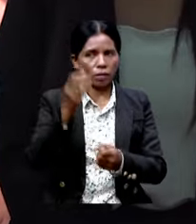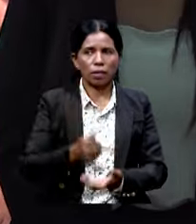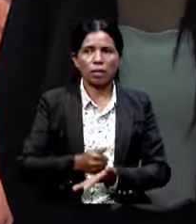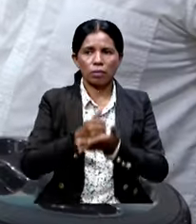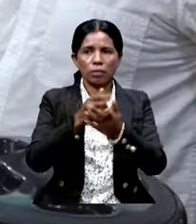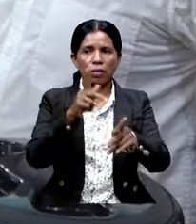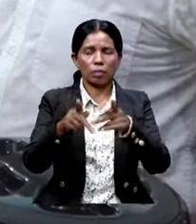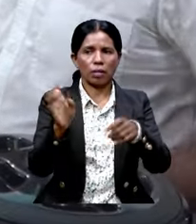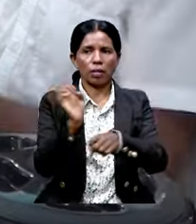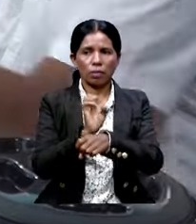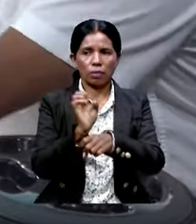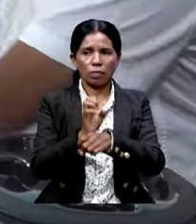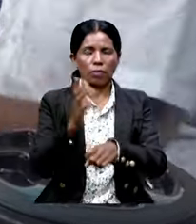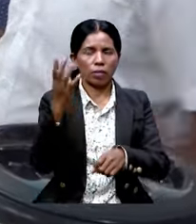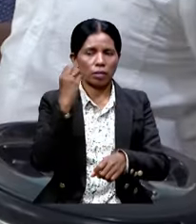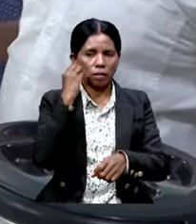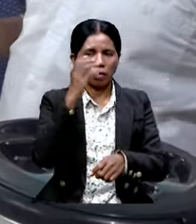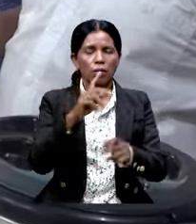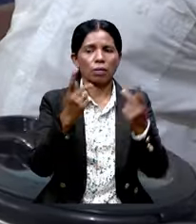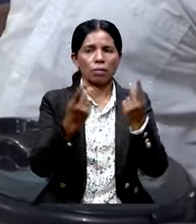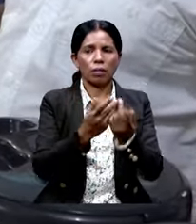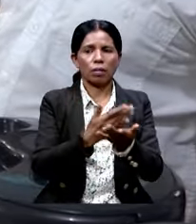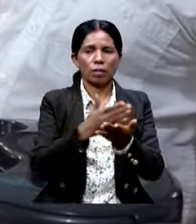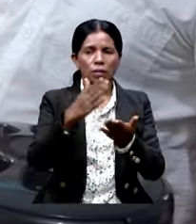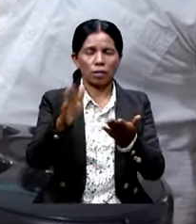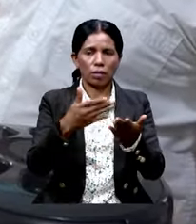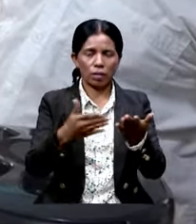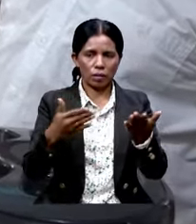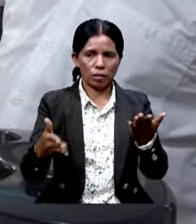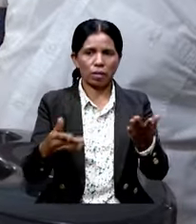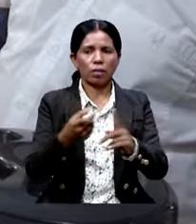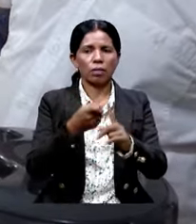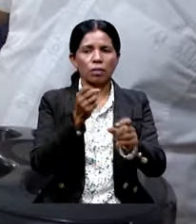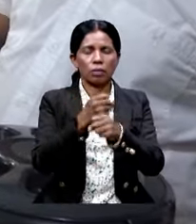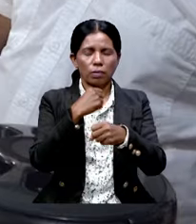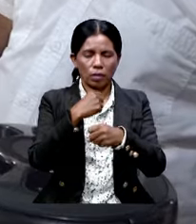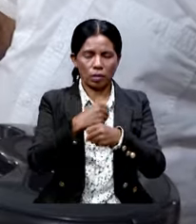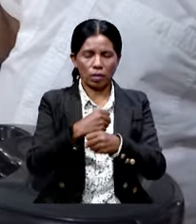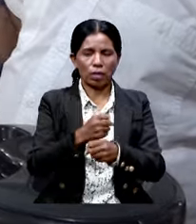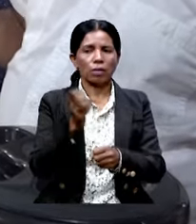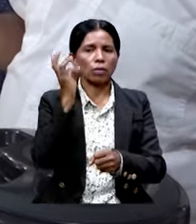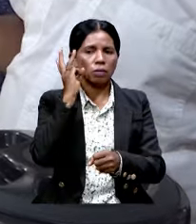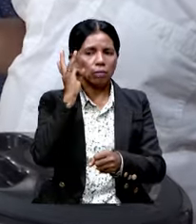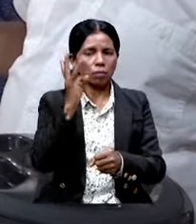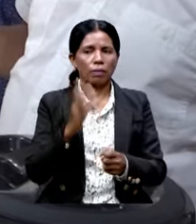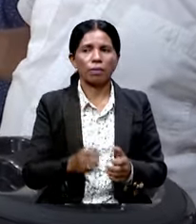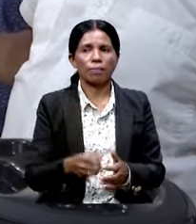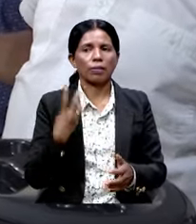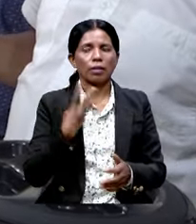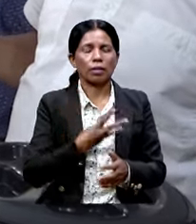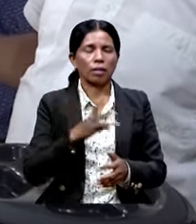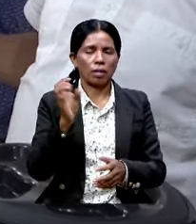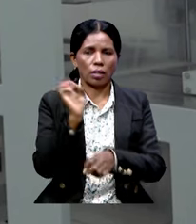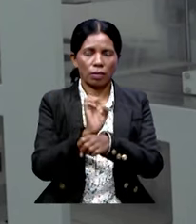nia economia umalaran, tamba companhia sosa comunidade nia produto local, hodi halo produção tua refere. Ita nia economia Timor, tamba, ita dala